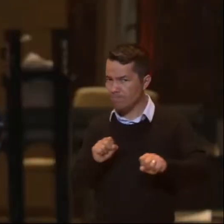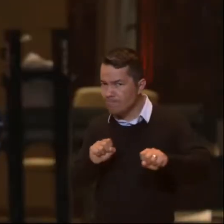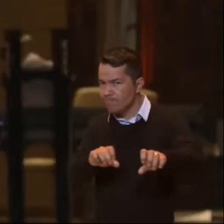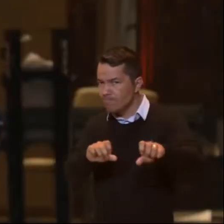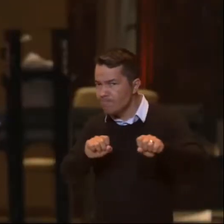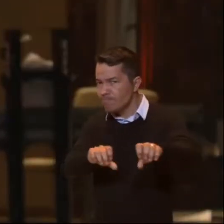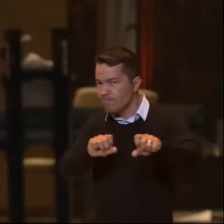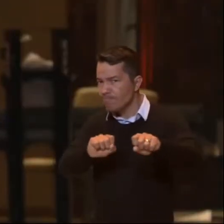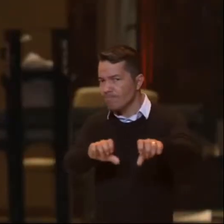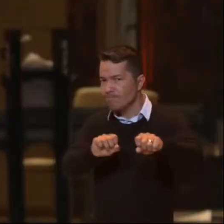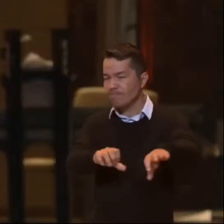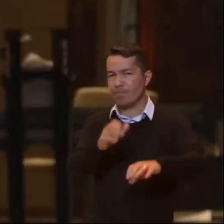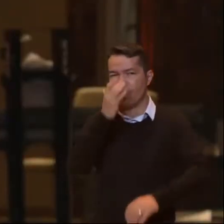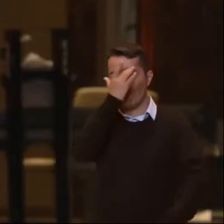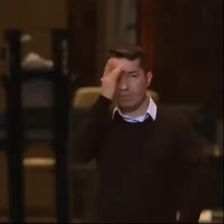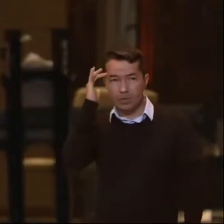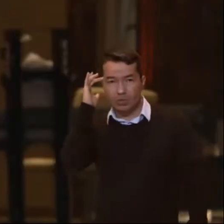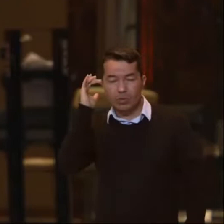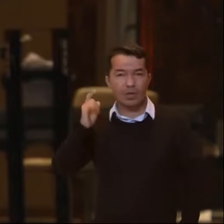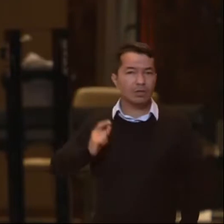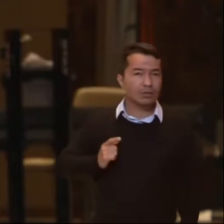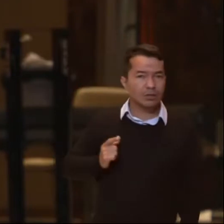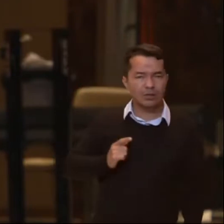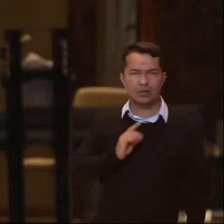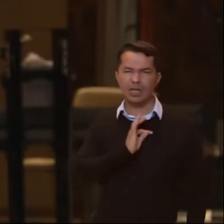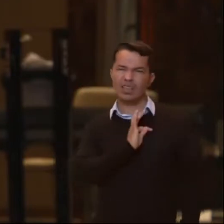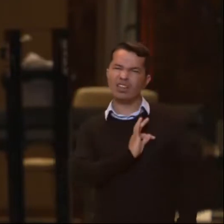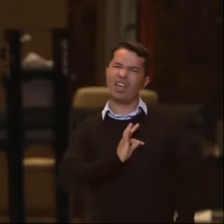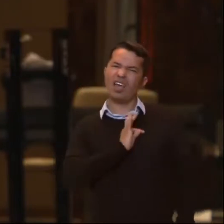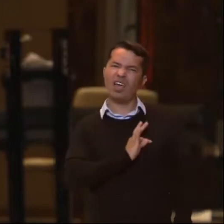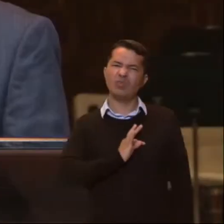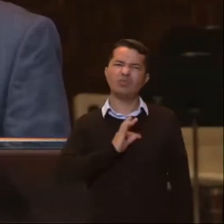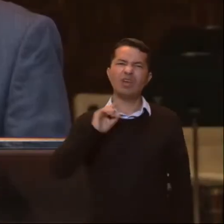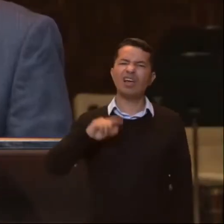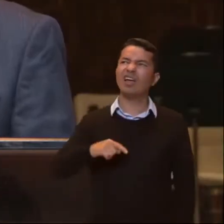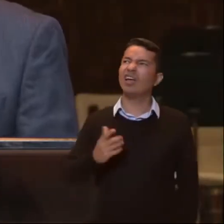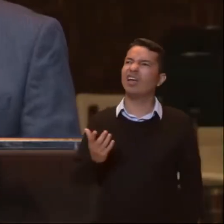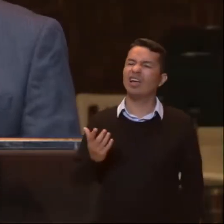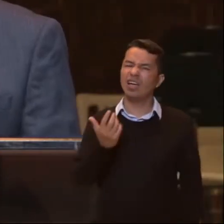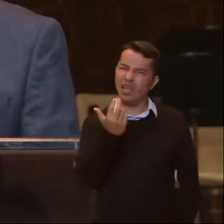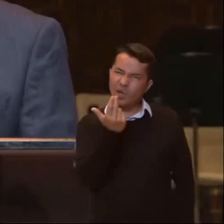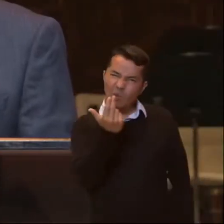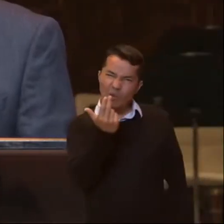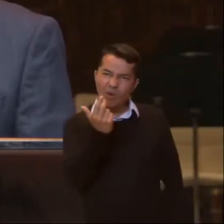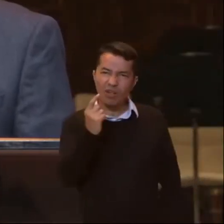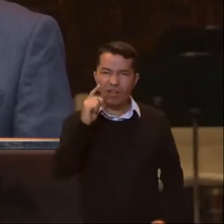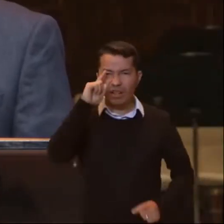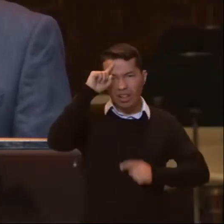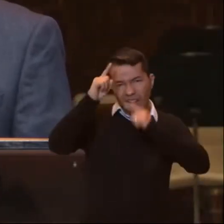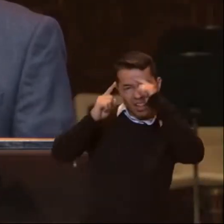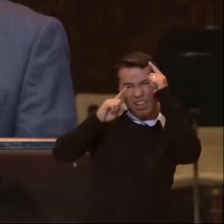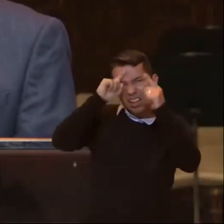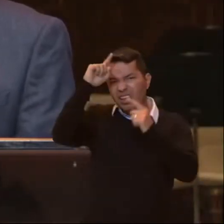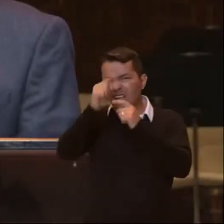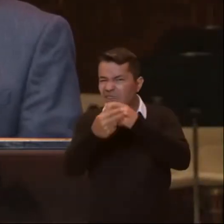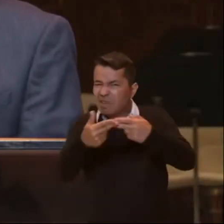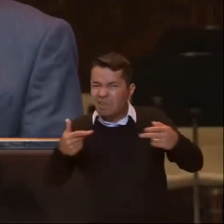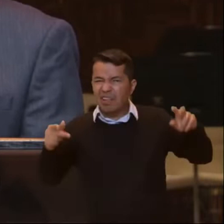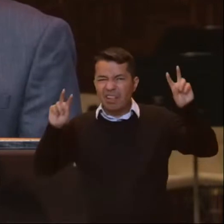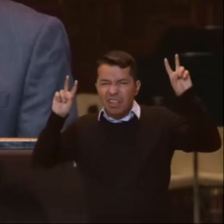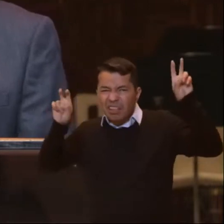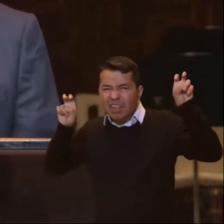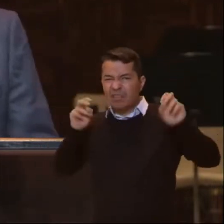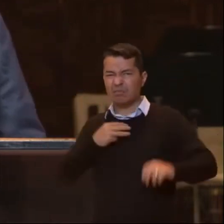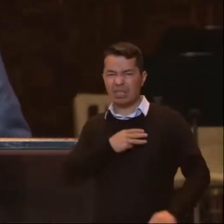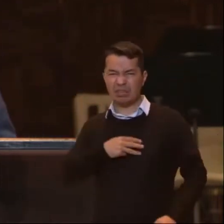pessoas. E essa escola não é uma escola teórica, porque a gente entende que se você tem um